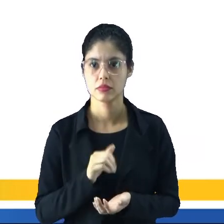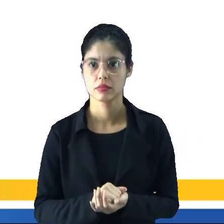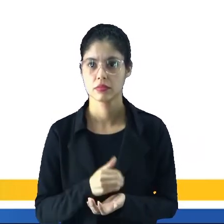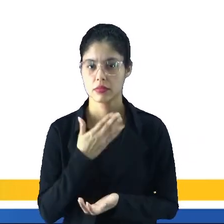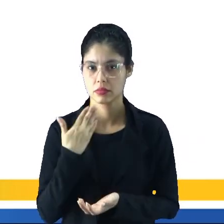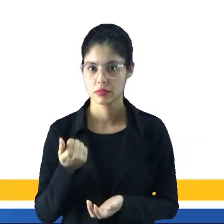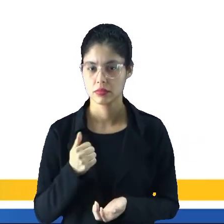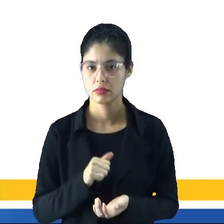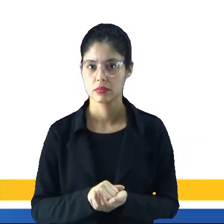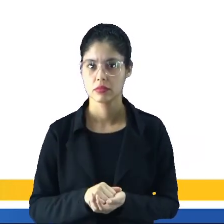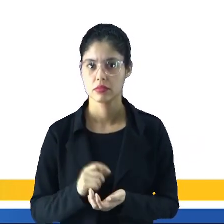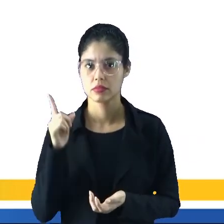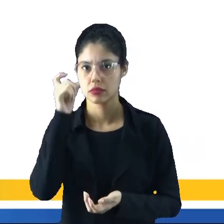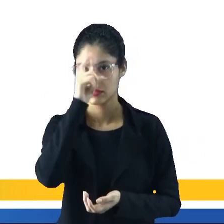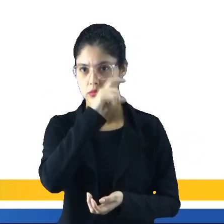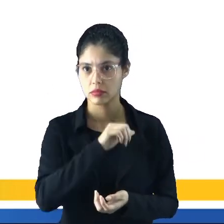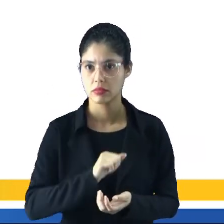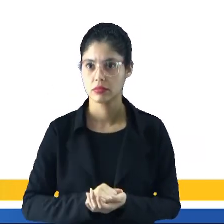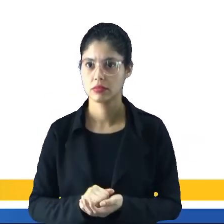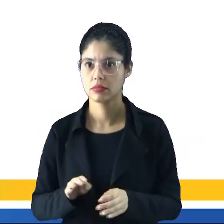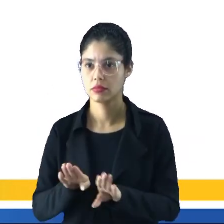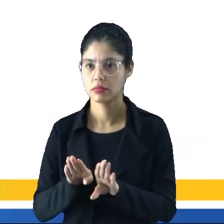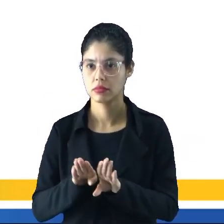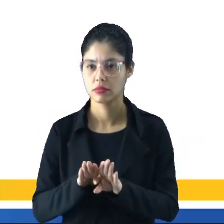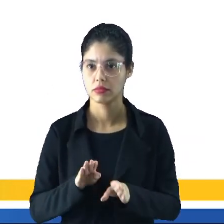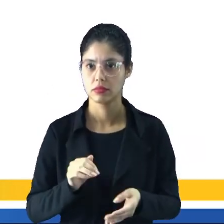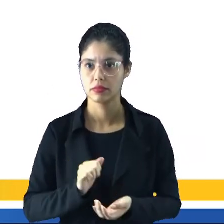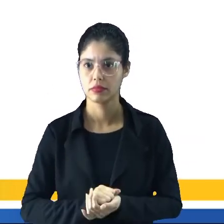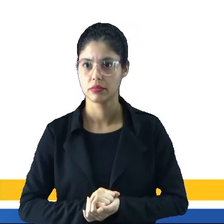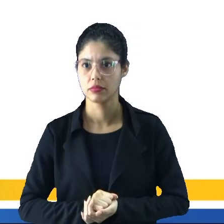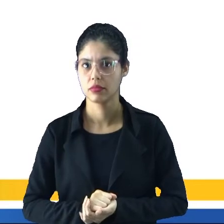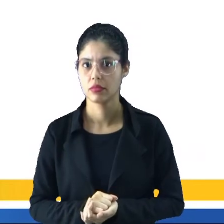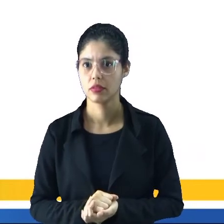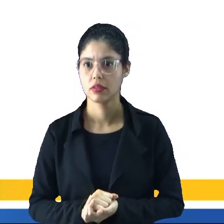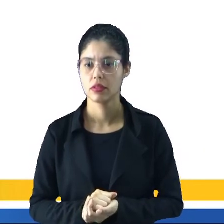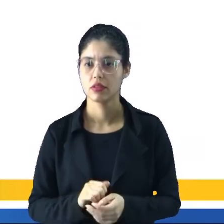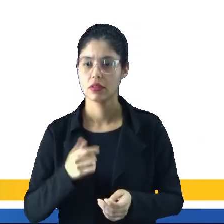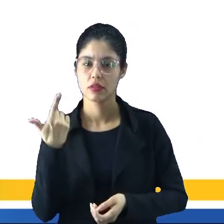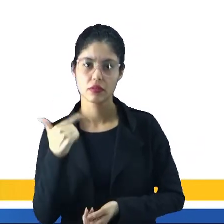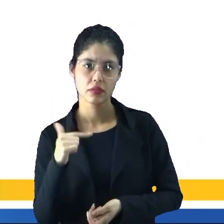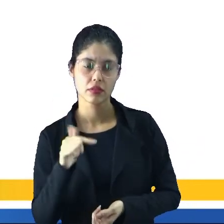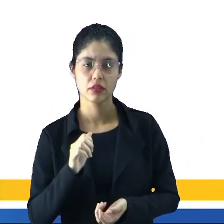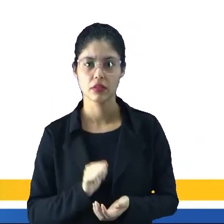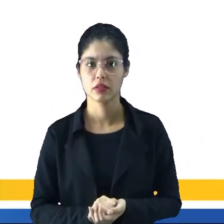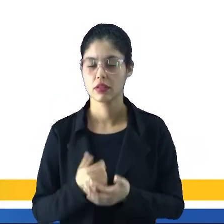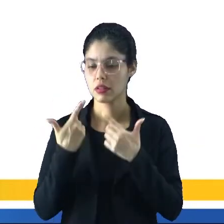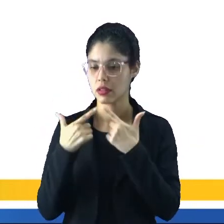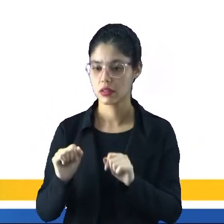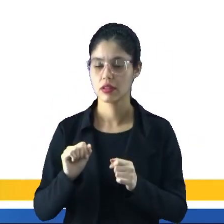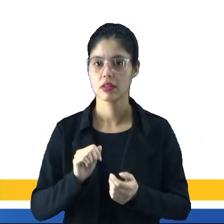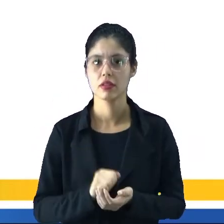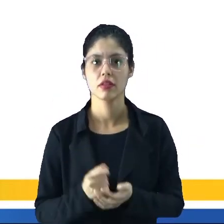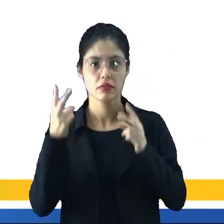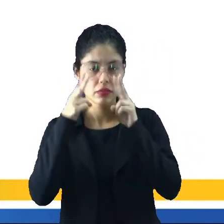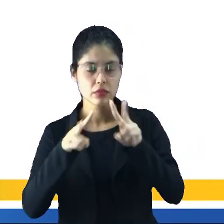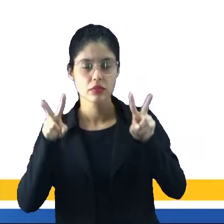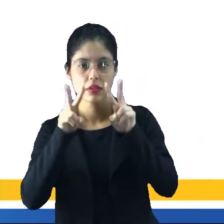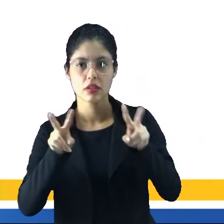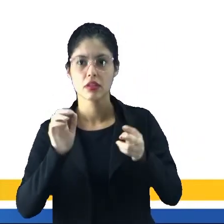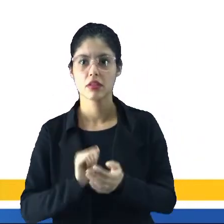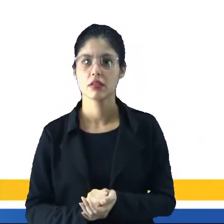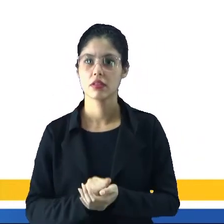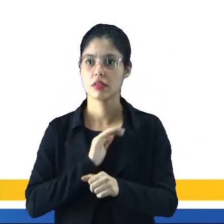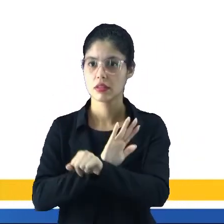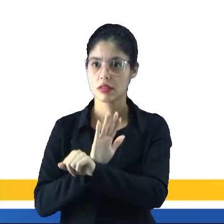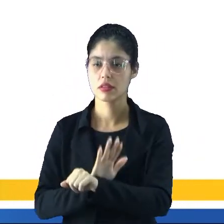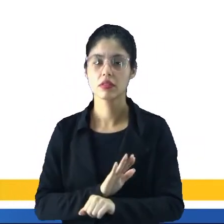um pouquinho mais difícil, porque não temos a linguagem visual para